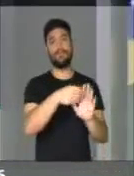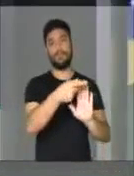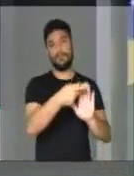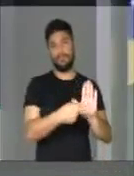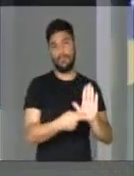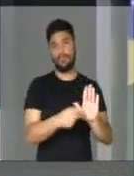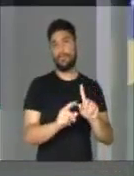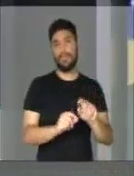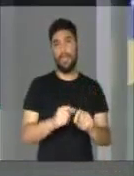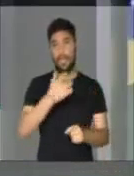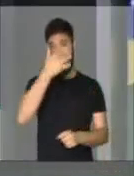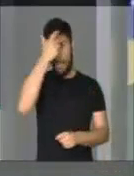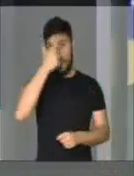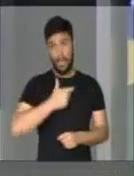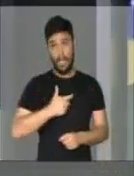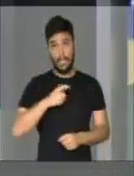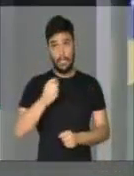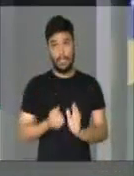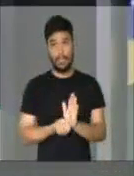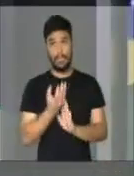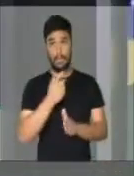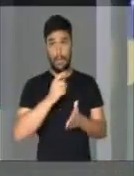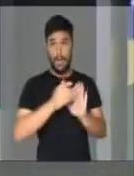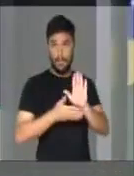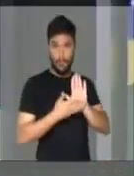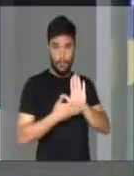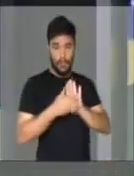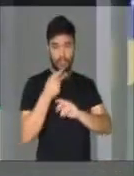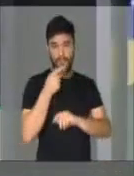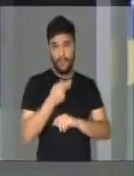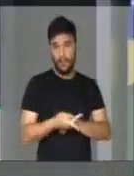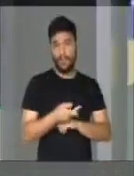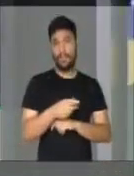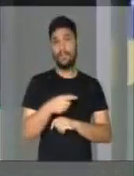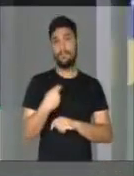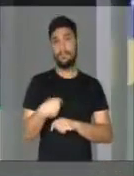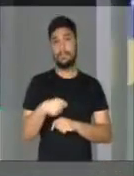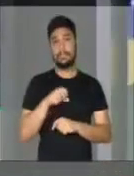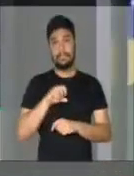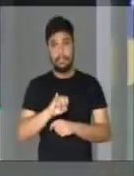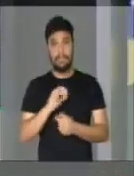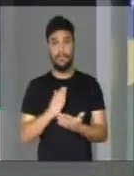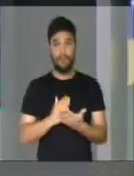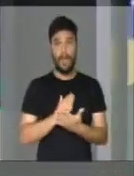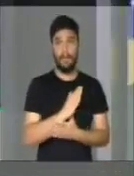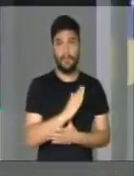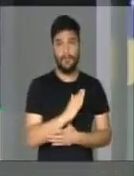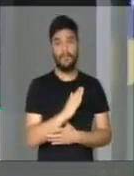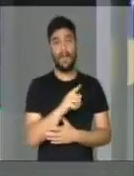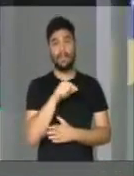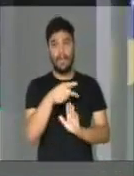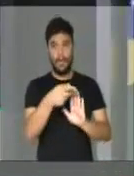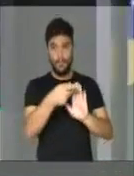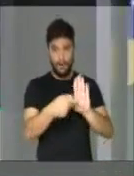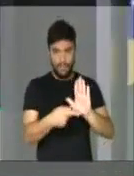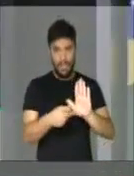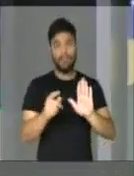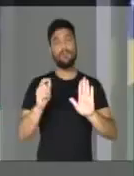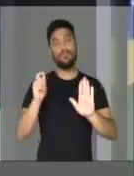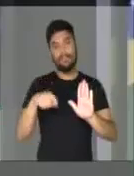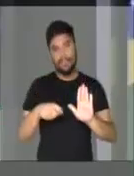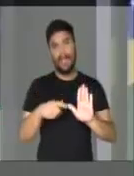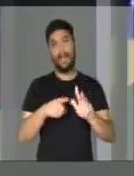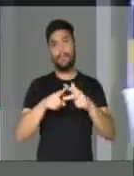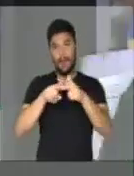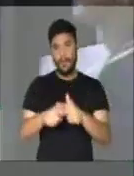PL em questão, o autor esclarece que se busca sanar, com sua aprovação, deficiências